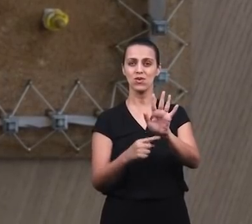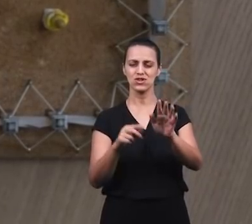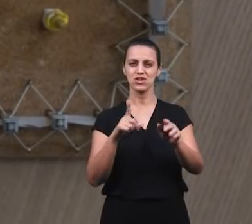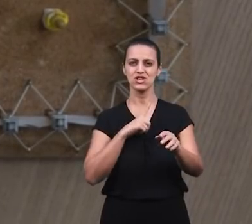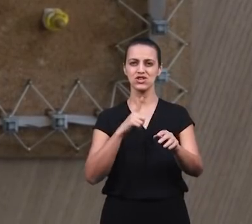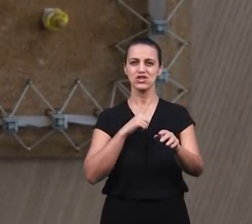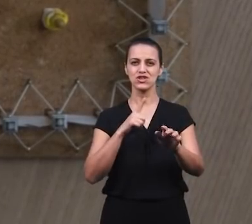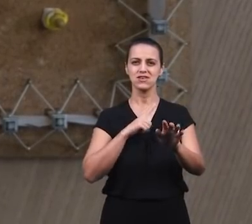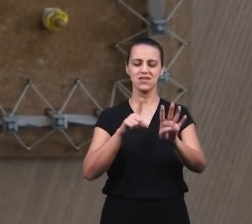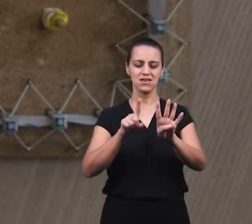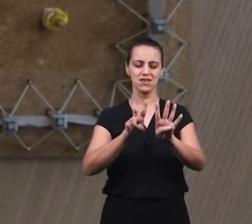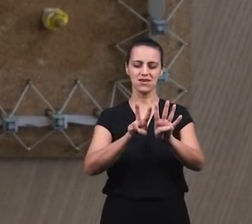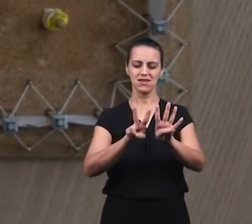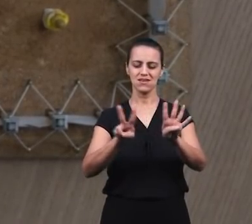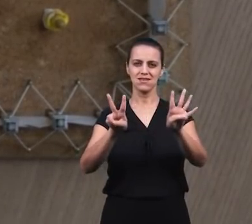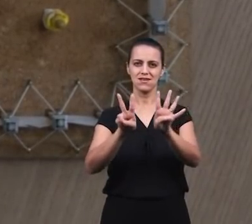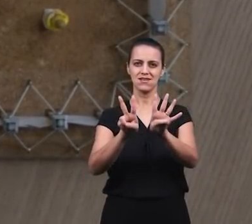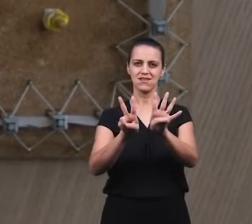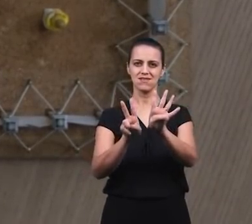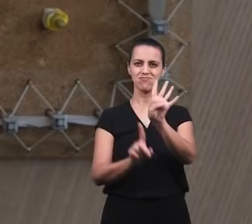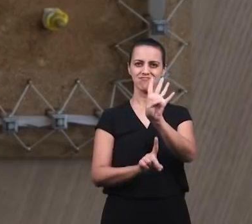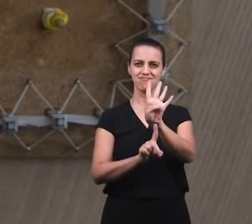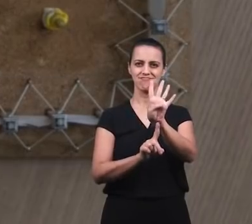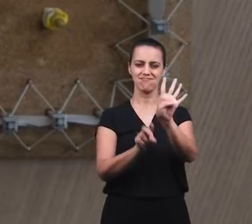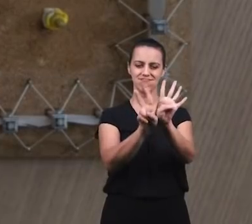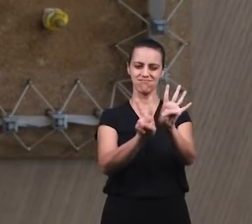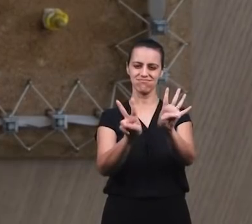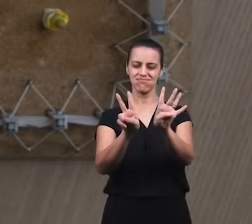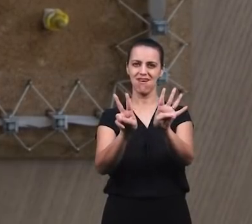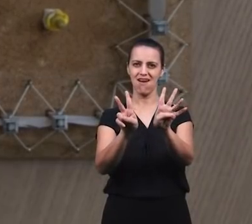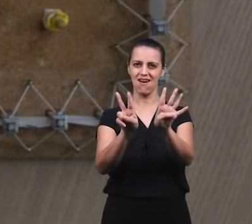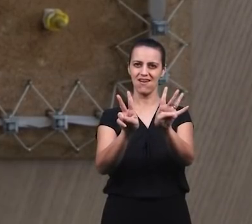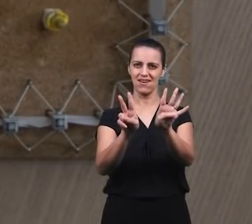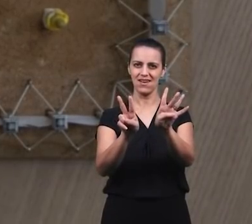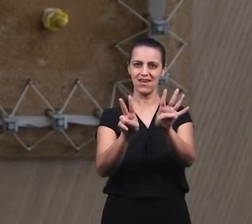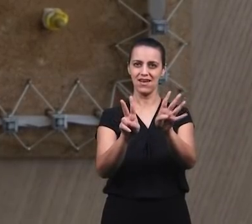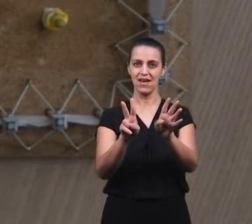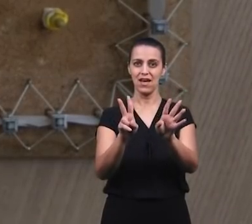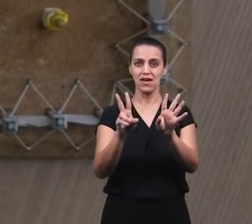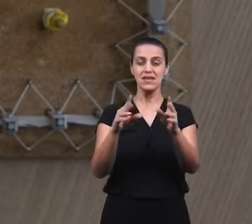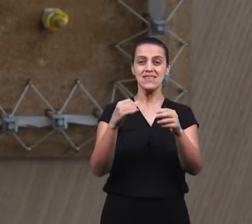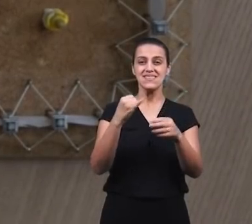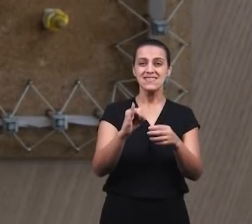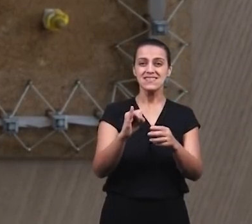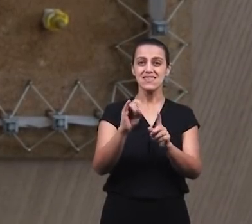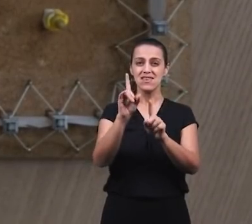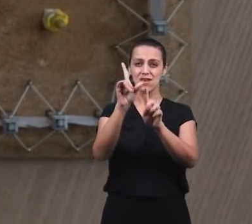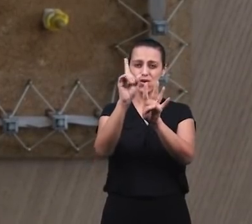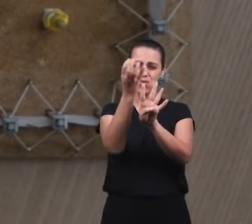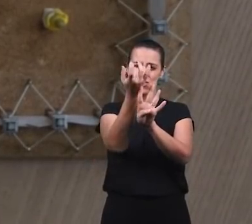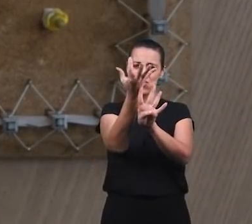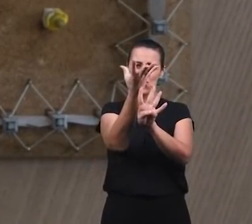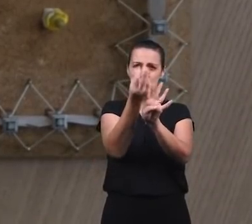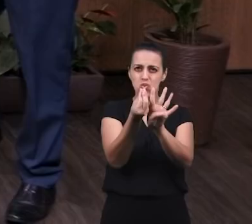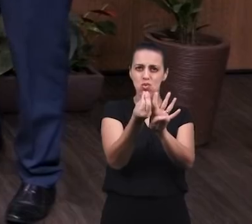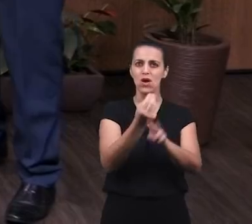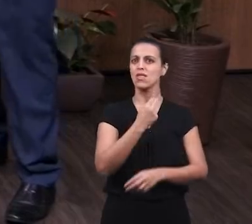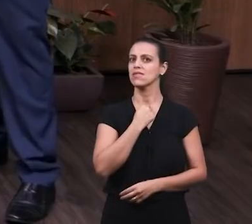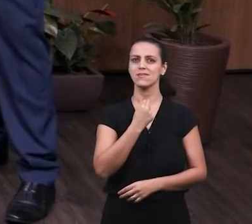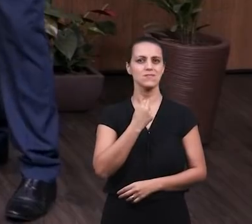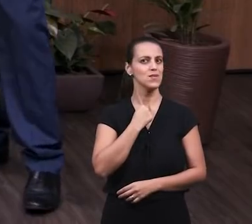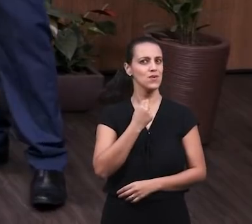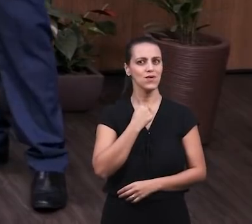com 7 lâmpadas, não poderiam se apagar. Ou seja, do que essas lâmpadas falam,